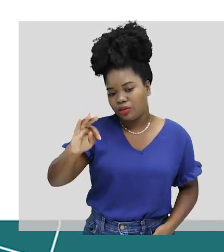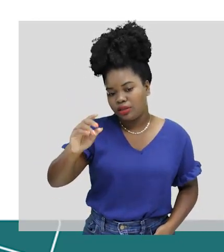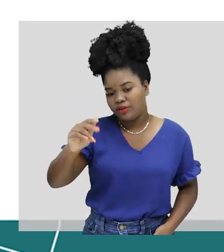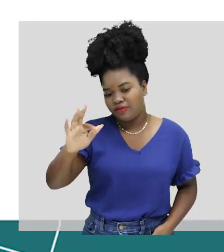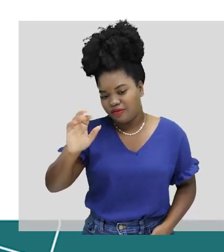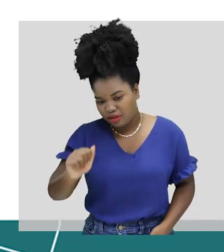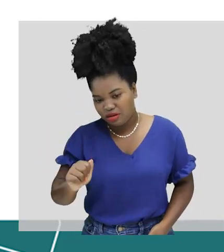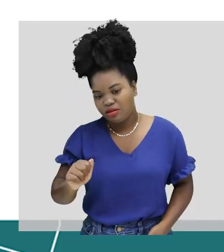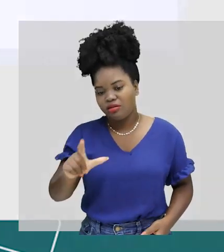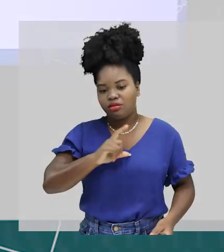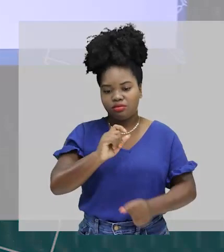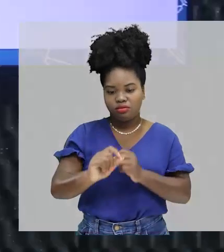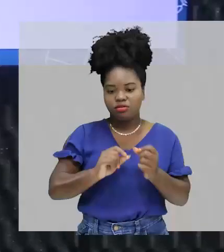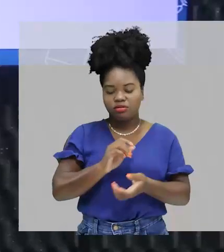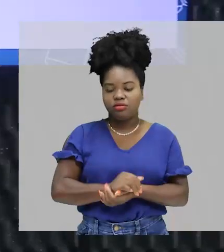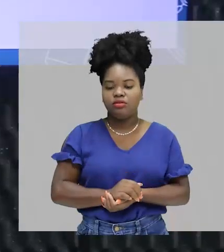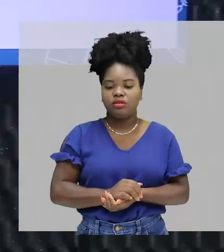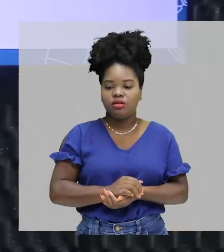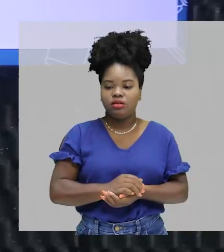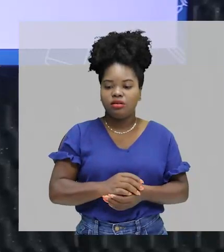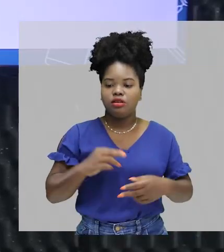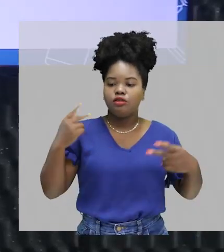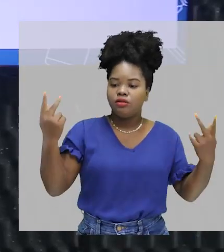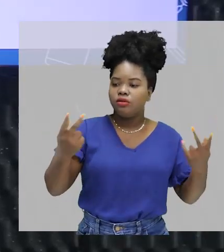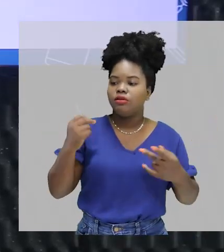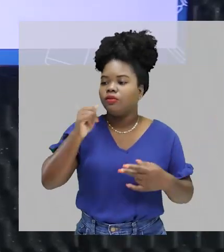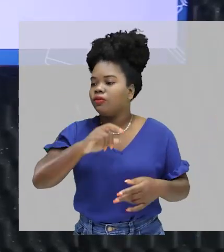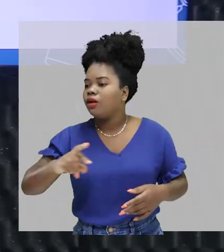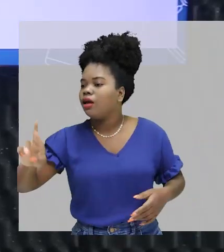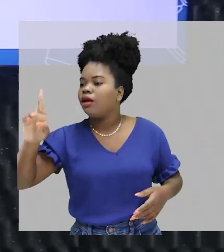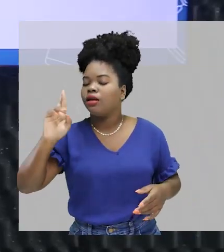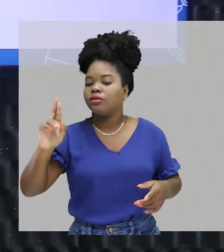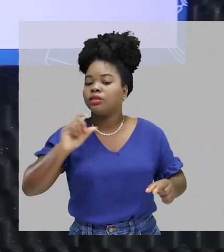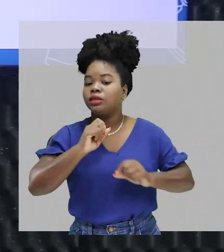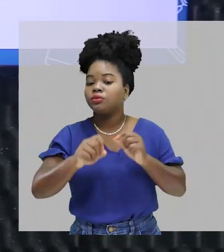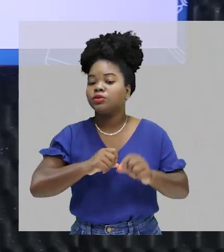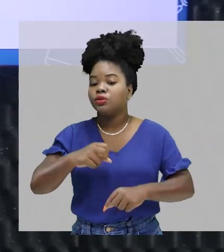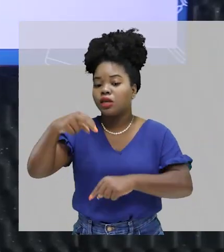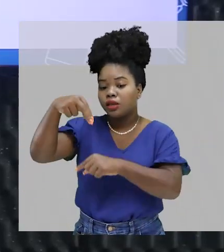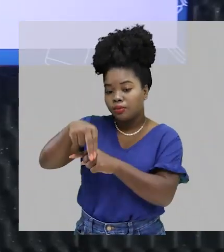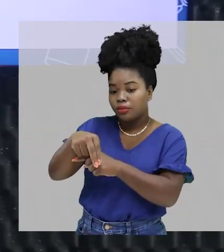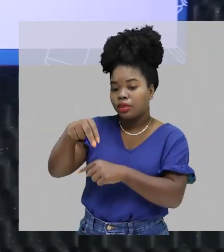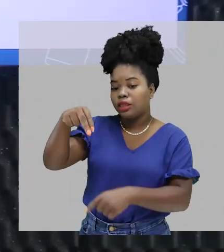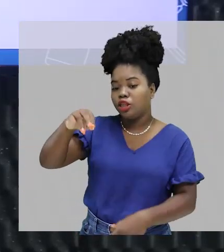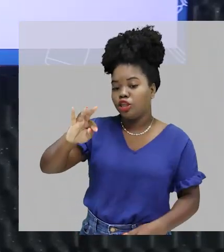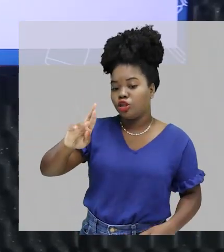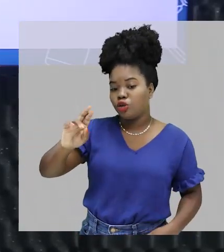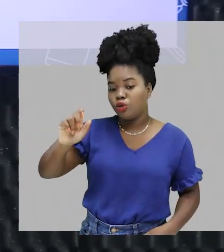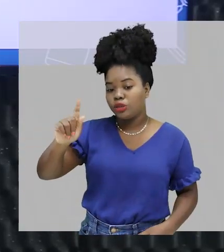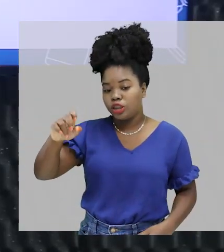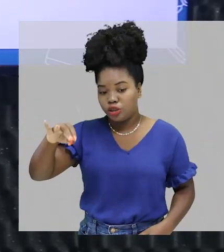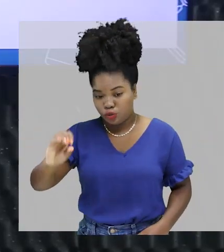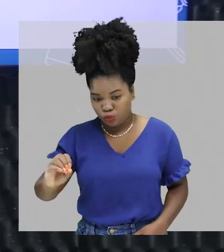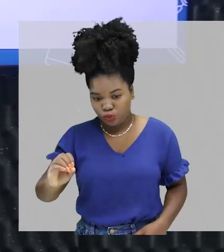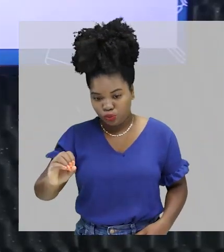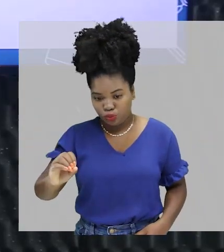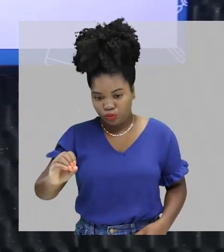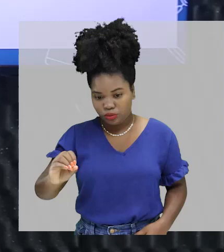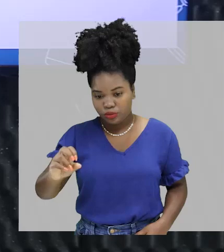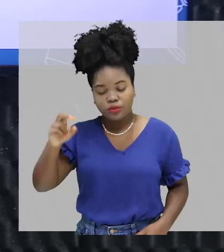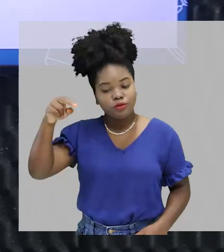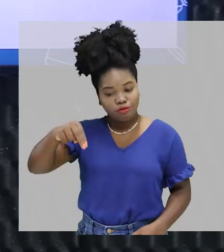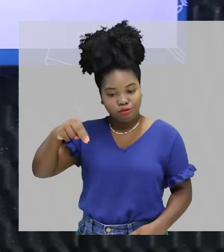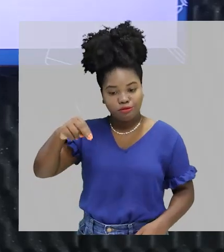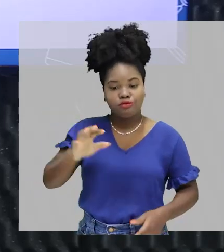ter presente, né, no ar, na atmosfera, o nitrogênio, certo? Esse nitrogênio, ele